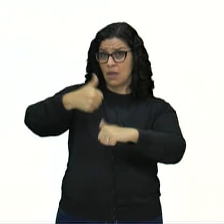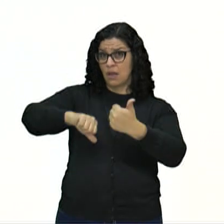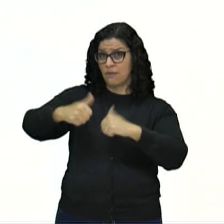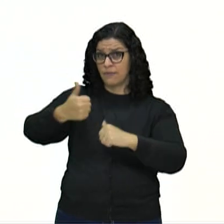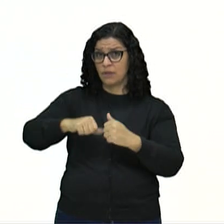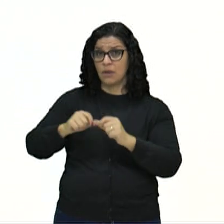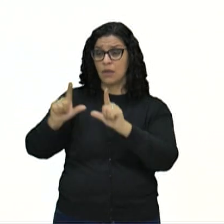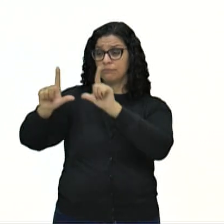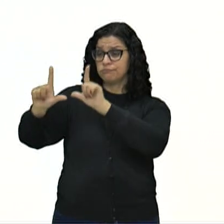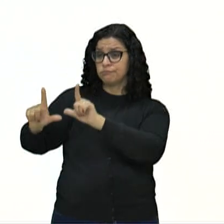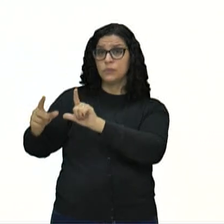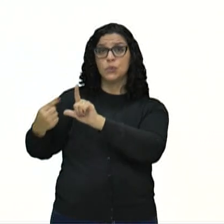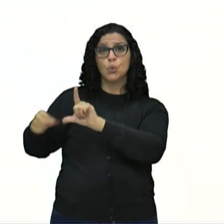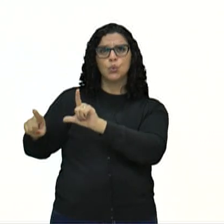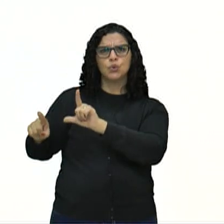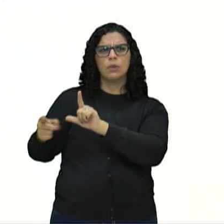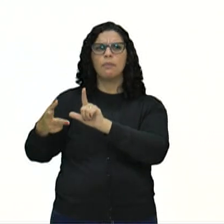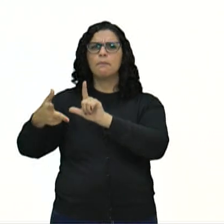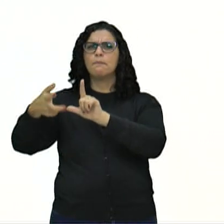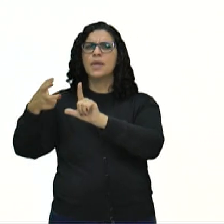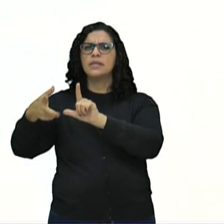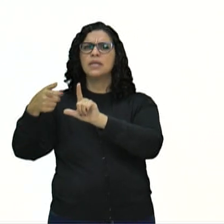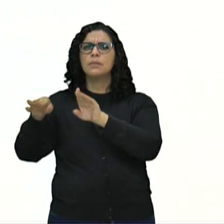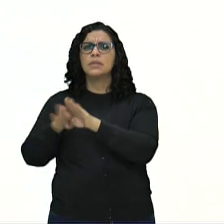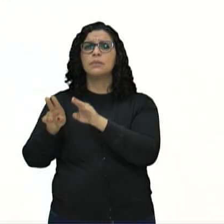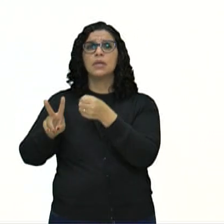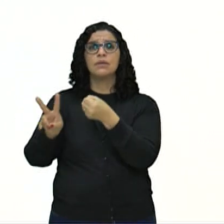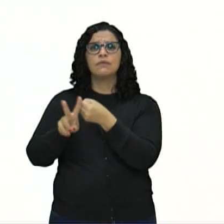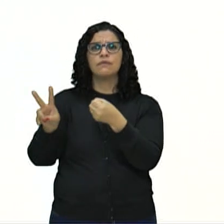última tirinha. Observe a regência do